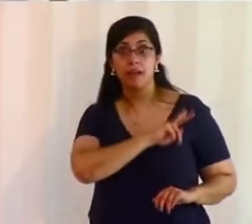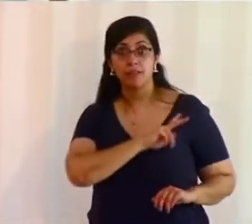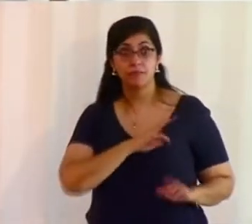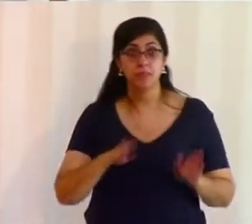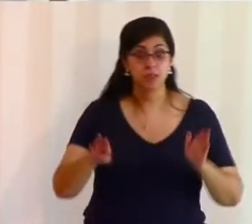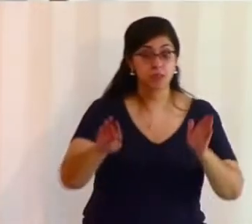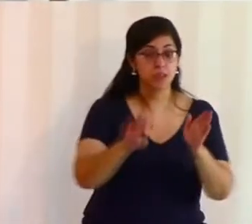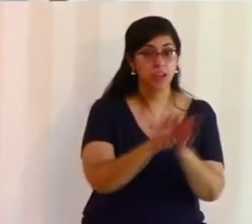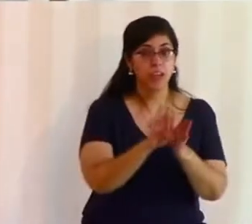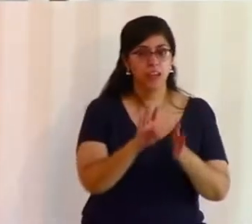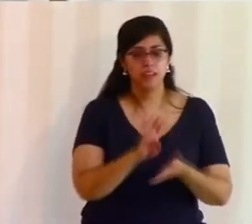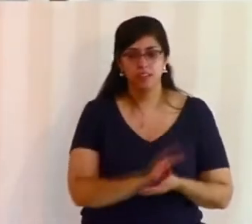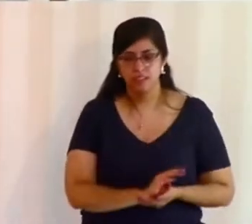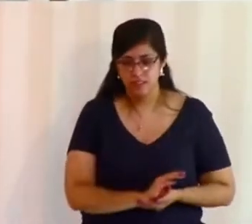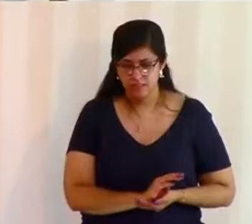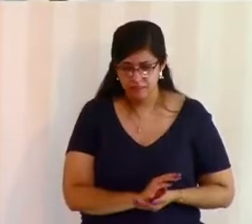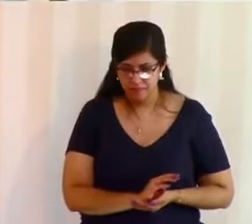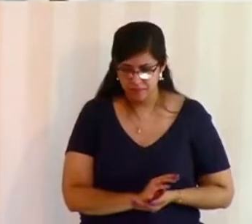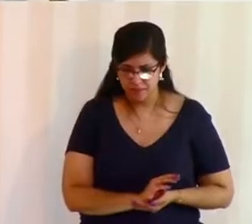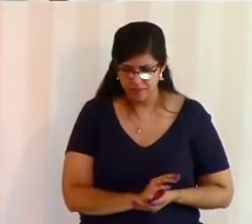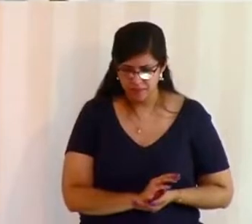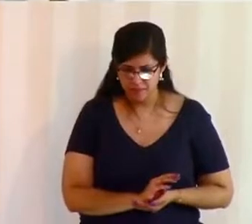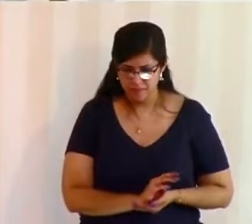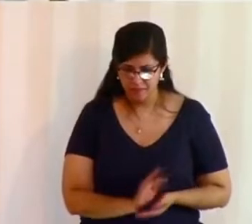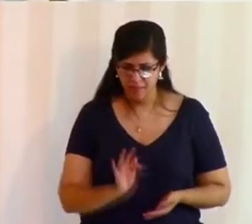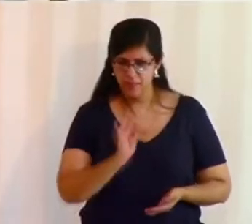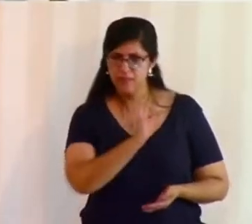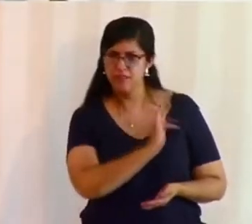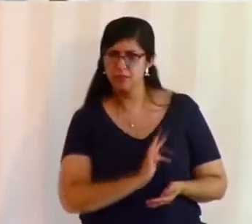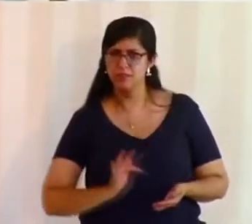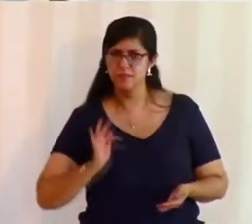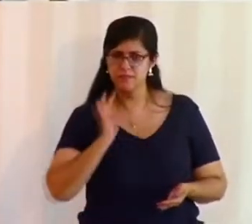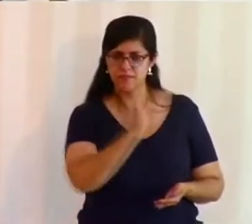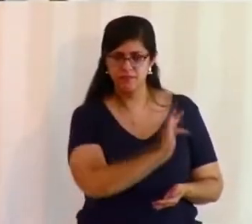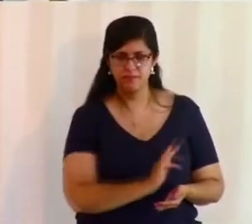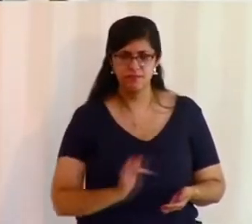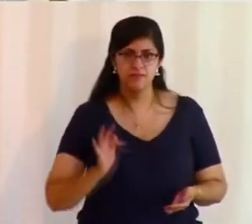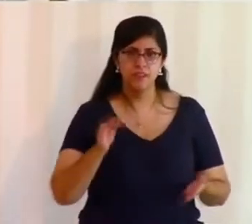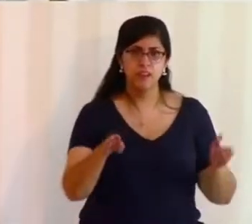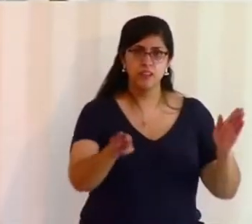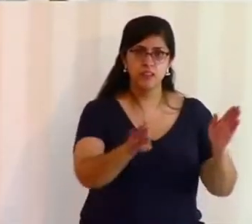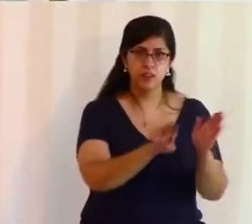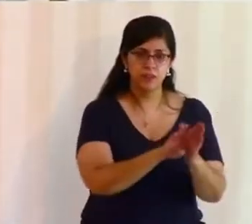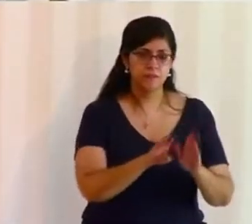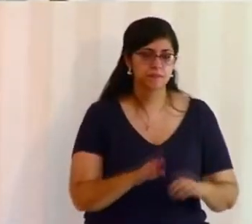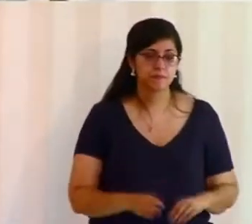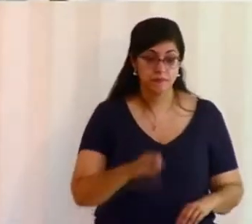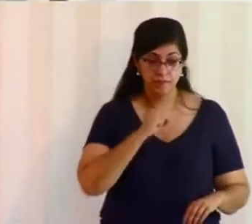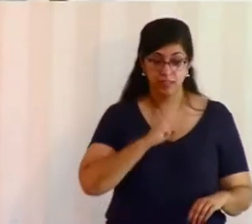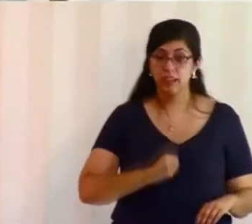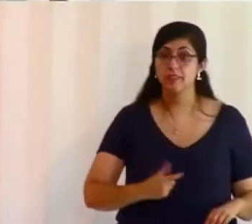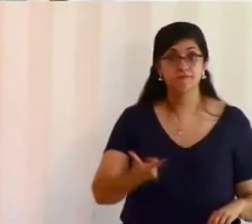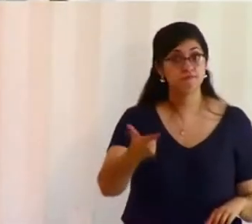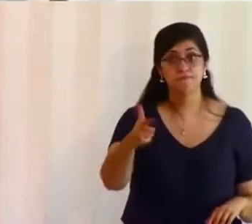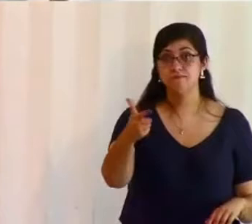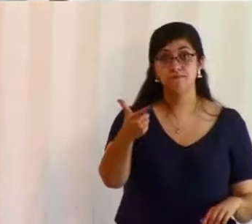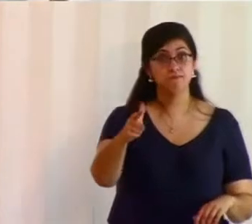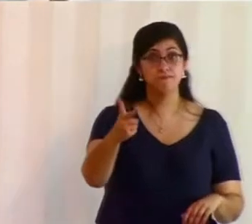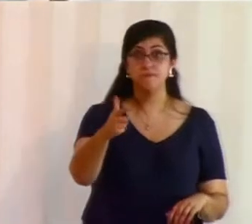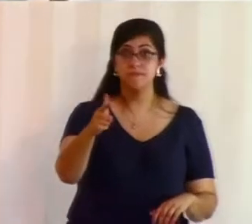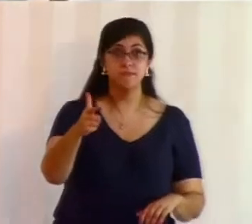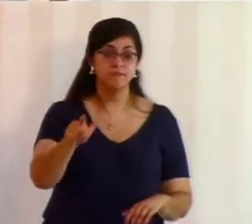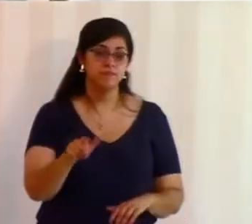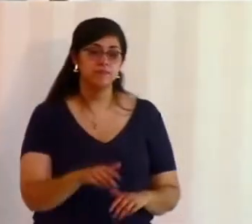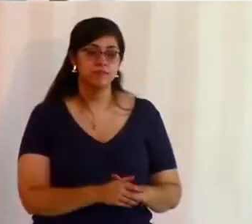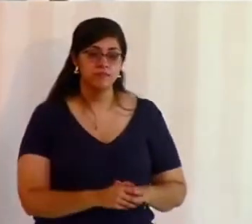Filipos, curiosamente nós sabemos que não há aqui uma sinagoga, pelo menos o texto não relata, porque era comum Paulo chegar na cidade e ir para a sinagoga.